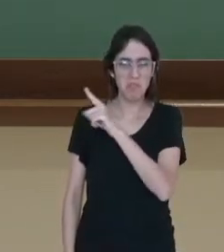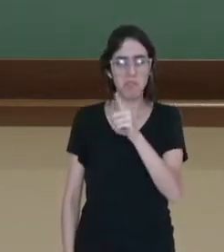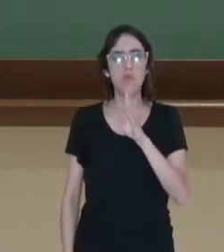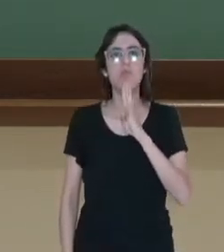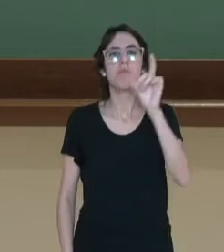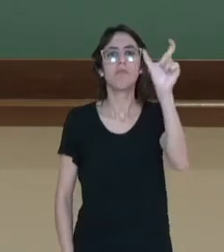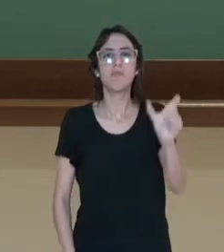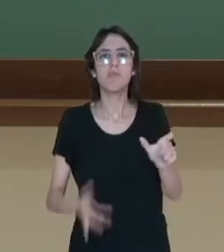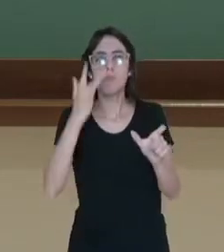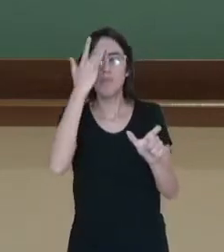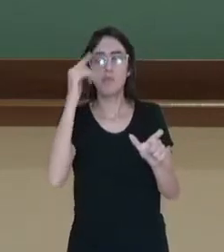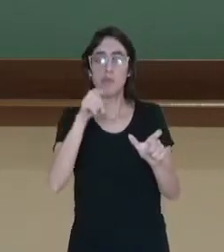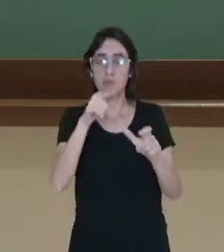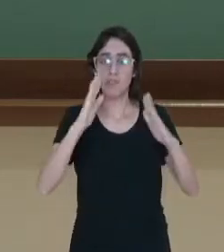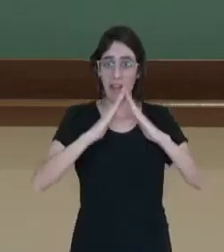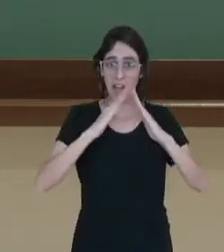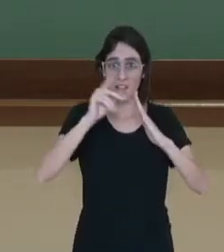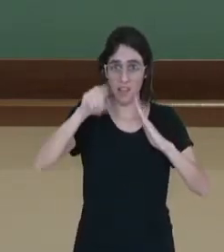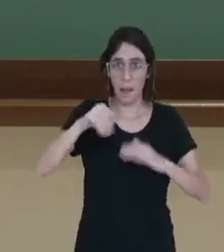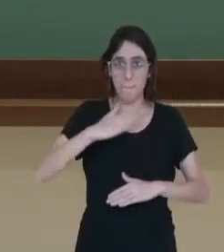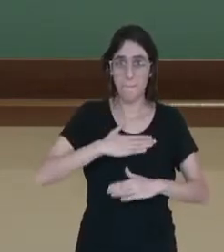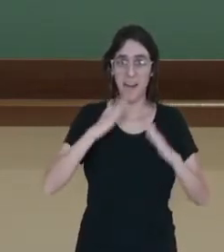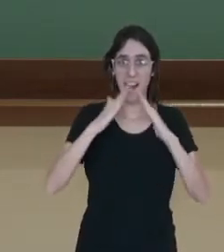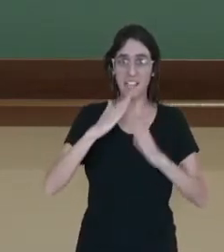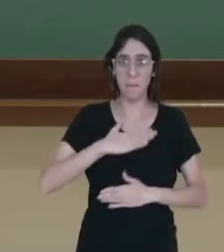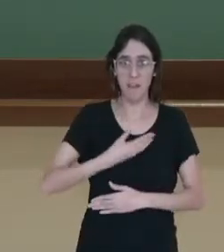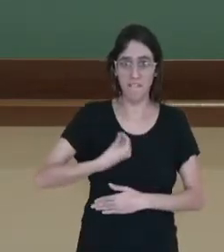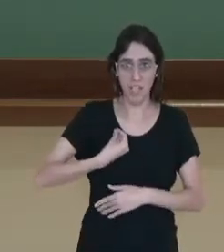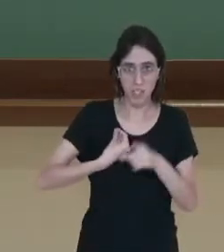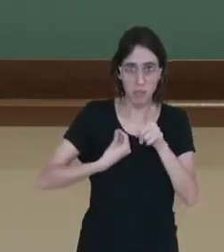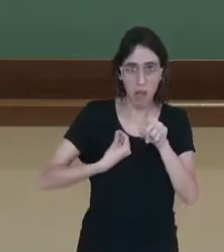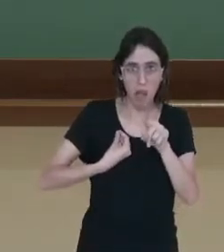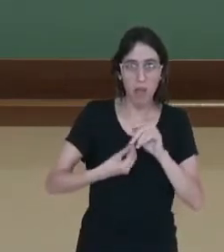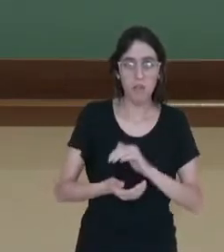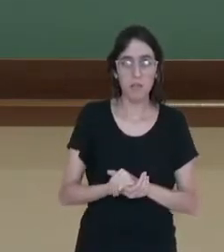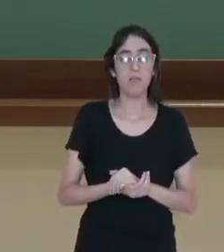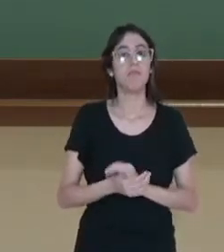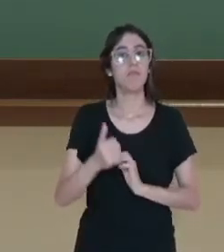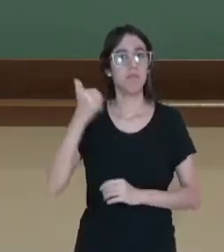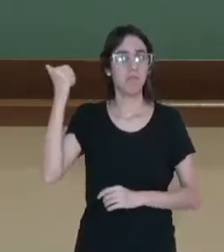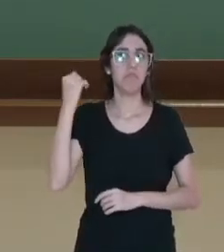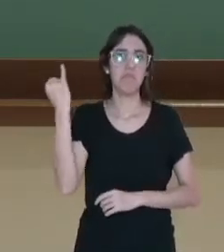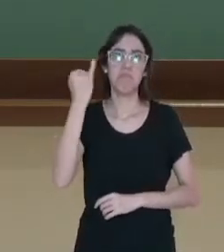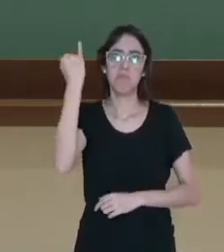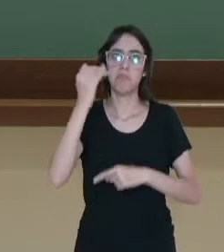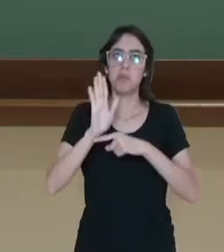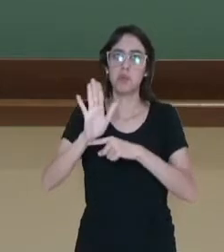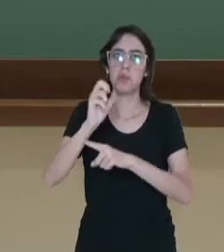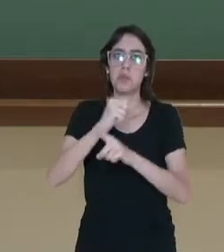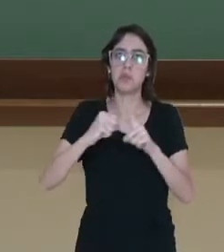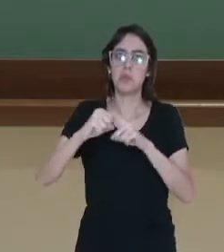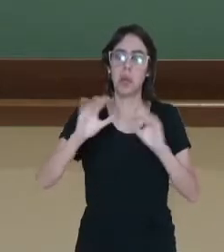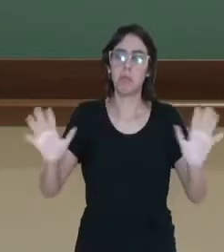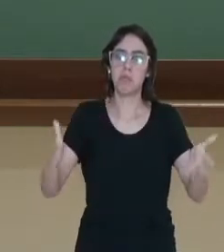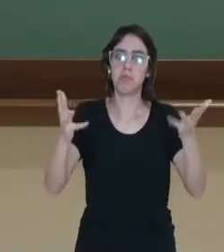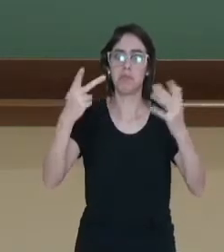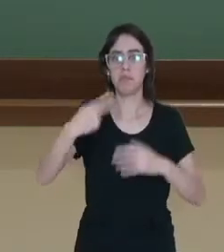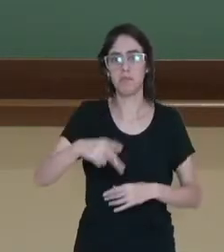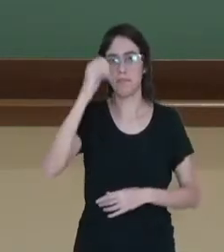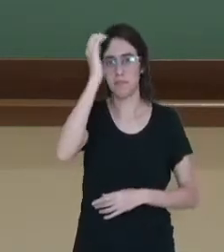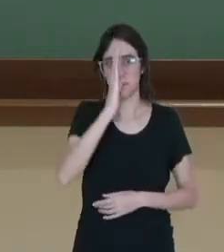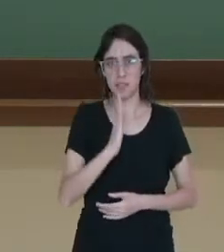dele? Você mora em uma residência do programa Minha Casa Minha Vida? Importante programa social aí de destaque do